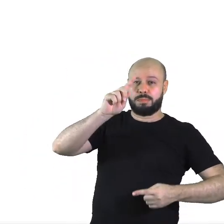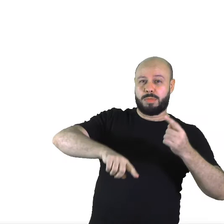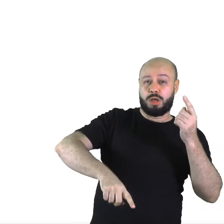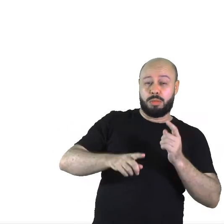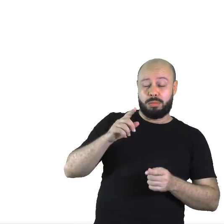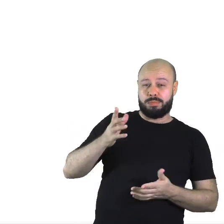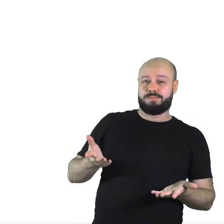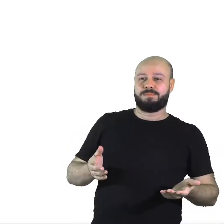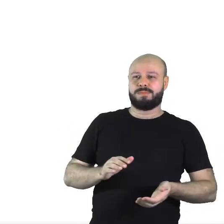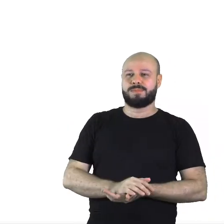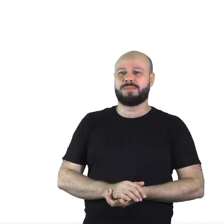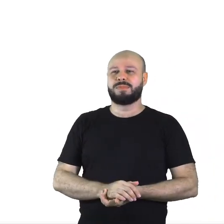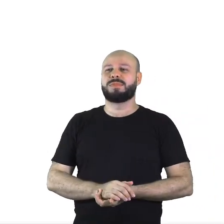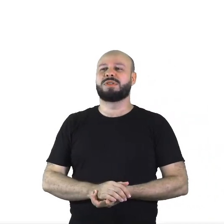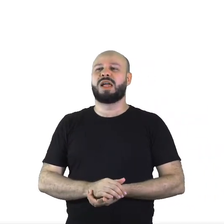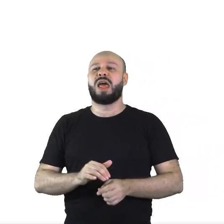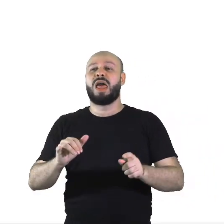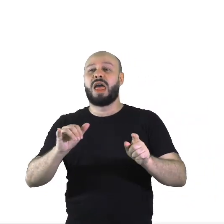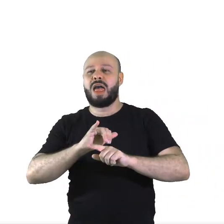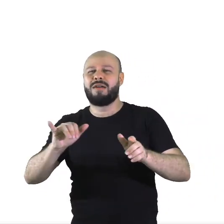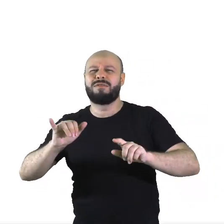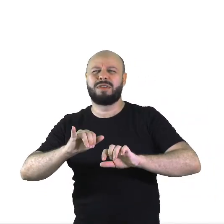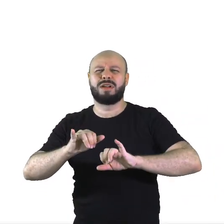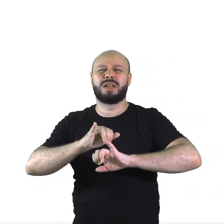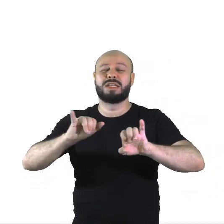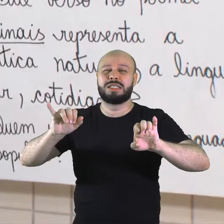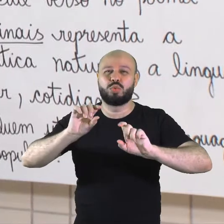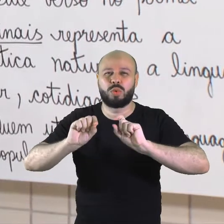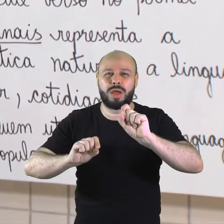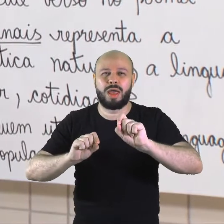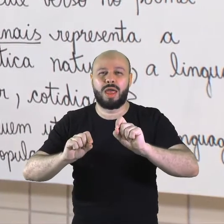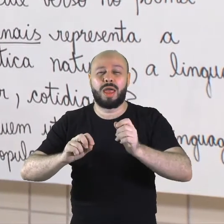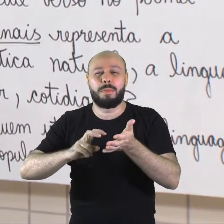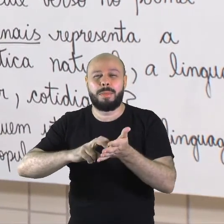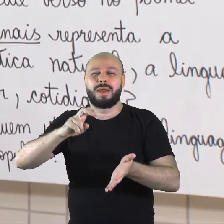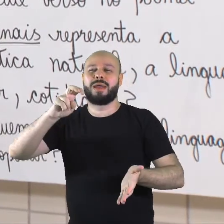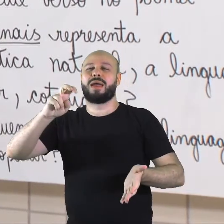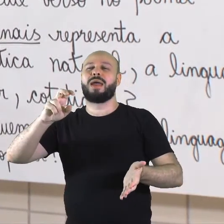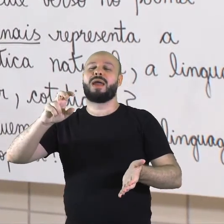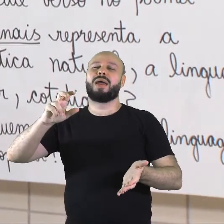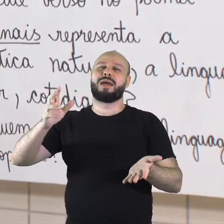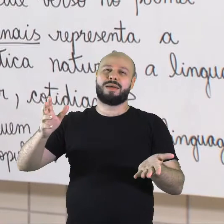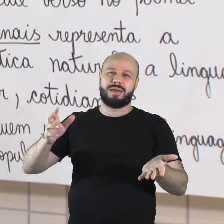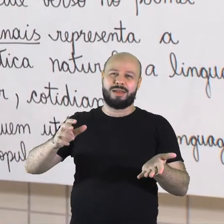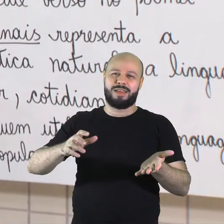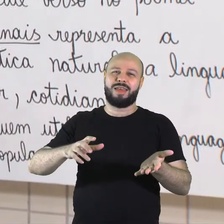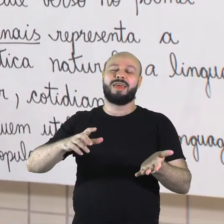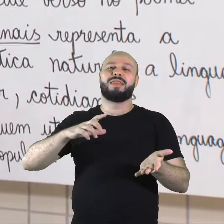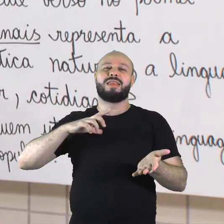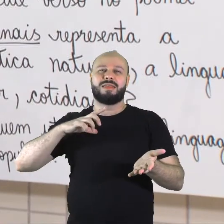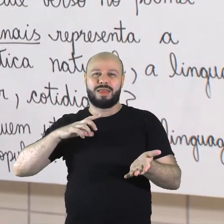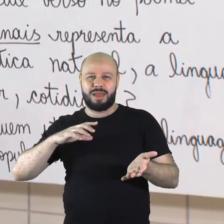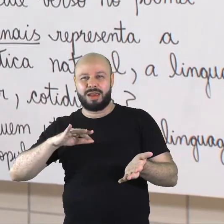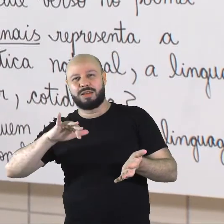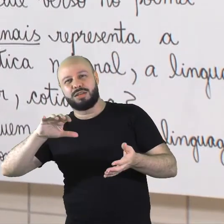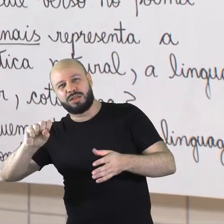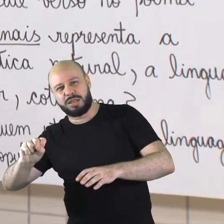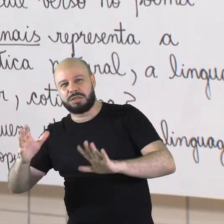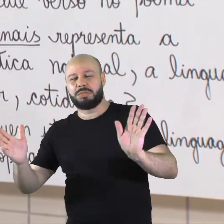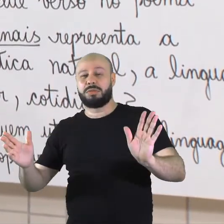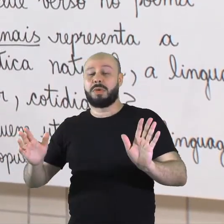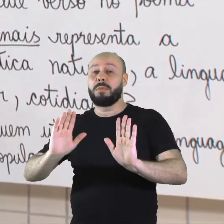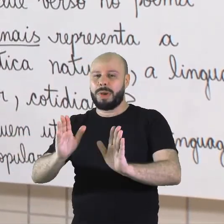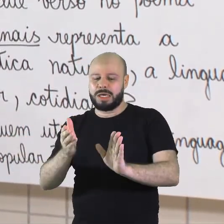fala, havia jardins, havia manhãs naquele tempo, isso aí já é bem claro de dizer que na época da